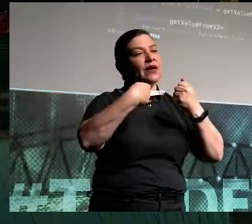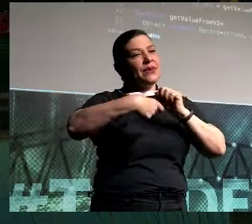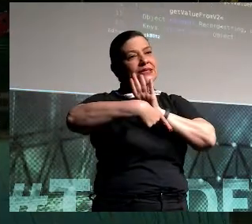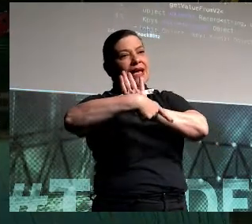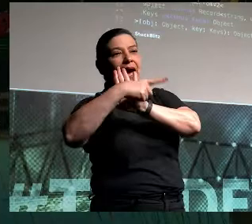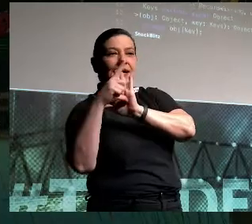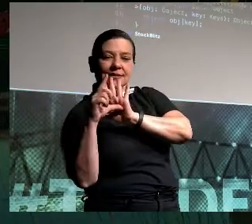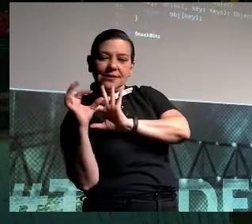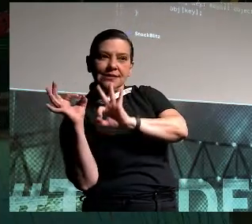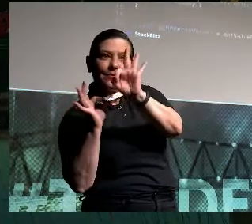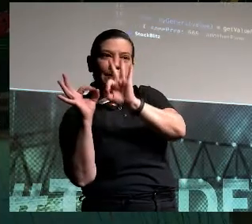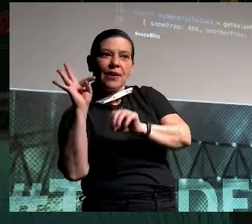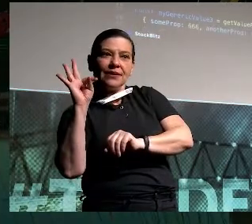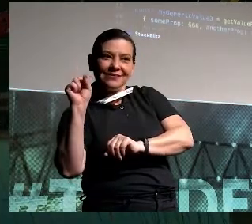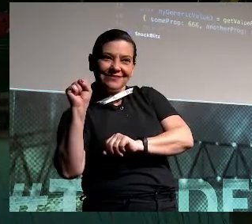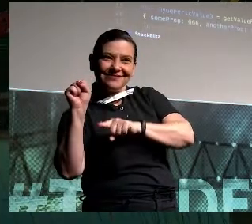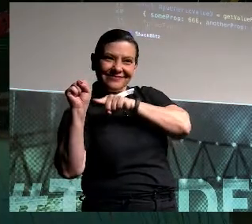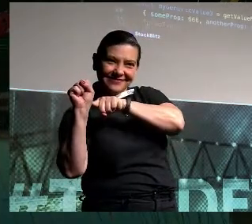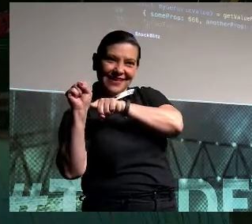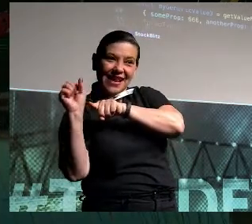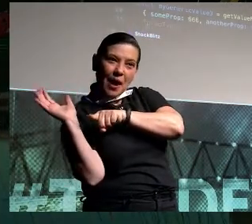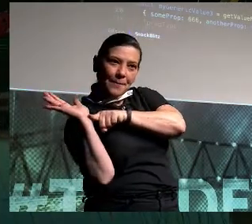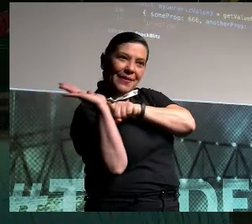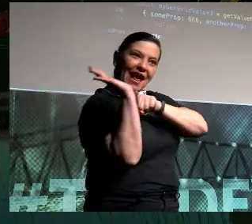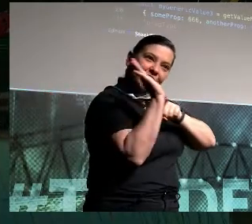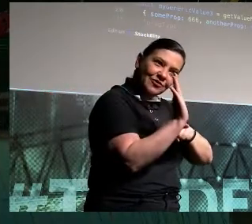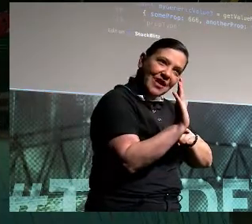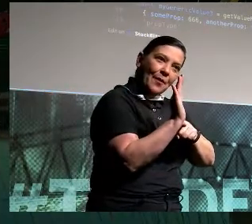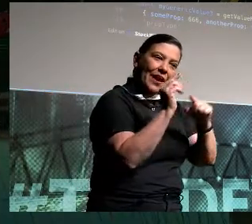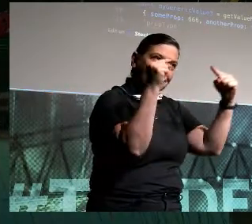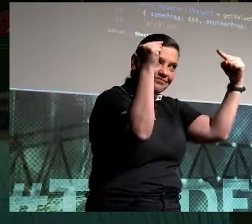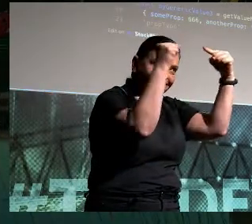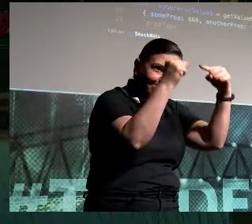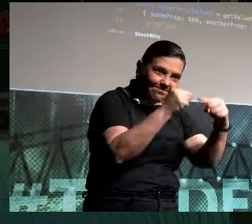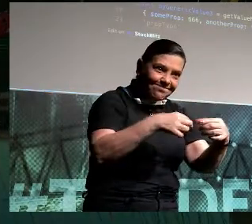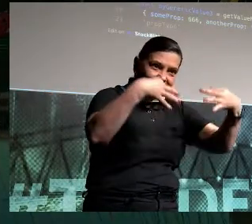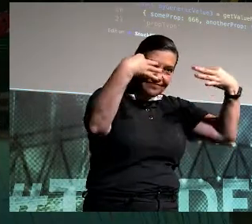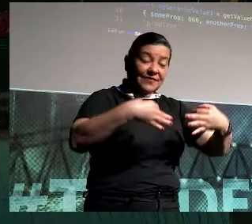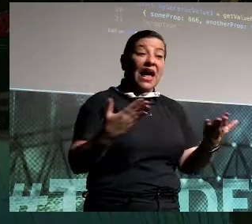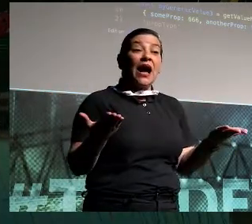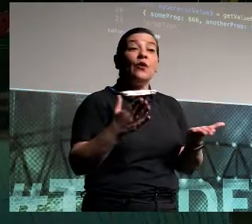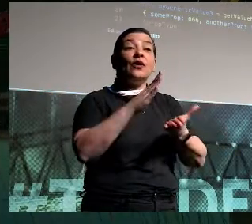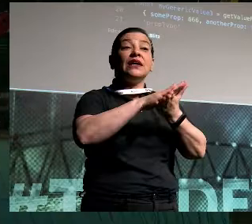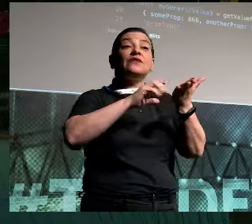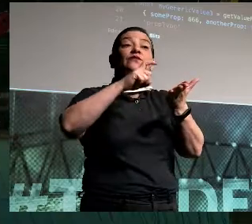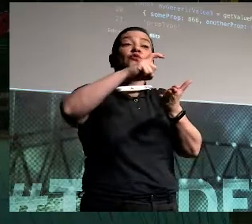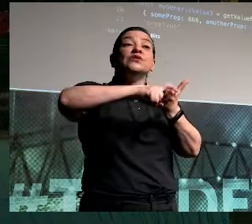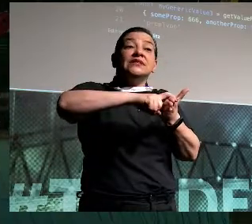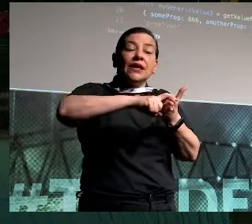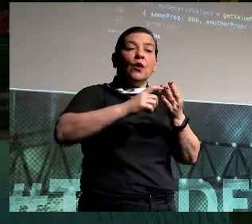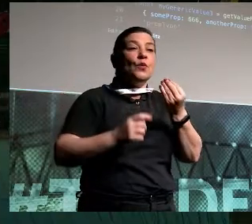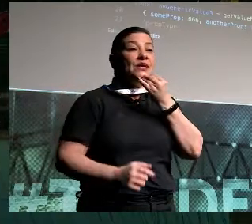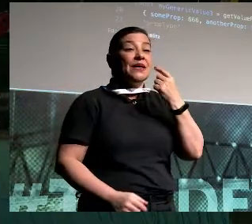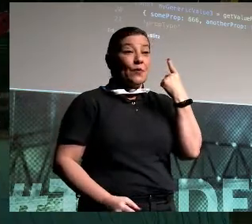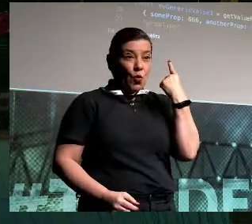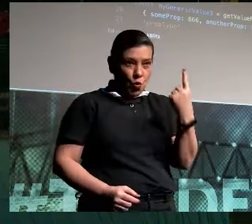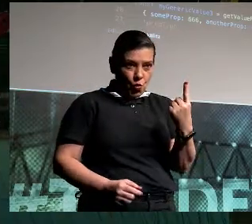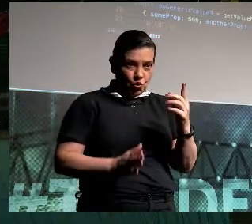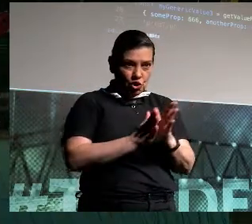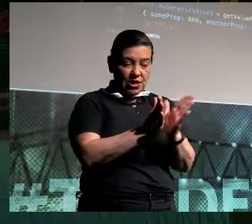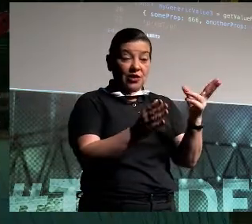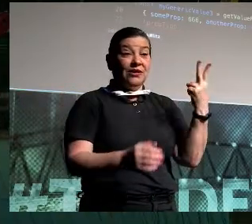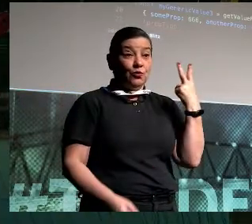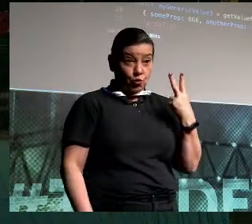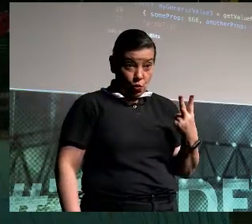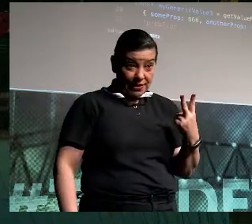vamos começar a brincar com generics de maneira mais avançada. Agora, nessa função, em vez de um tipo genérico, eu tenho